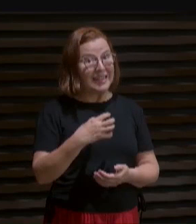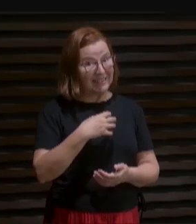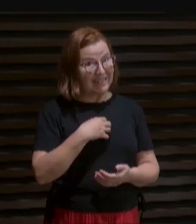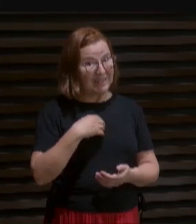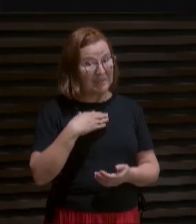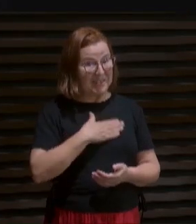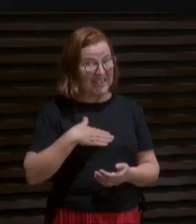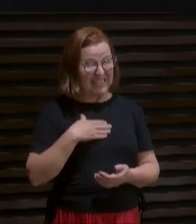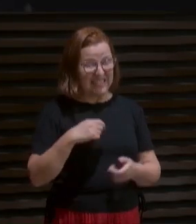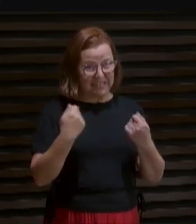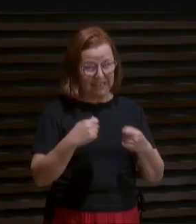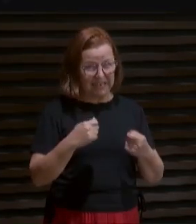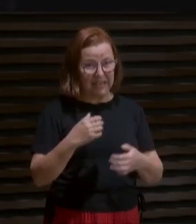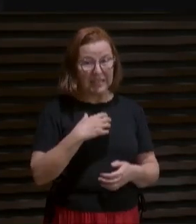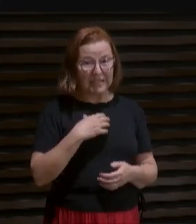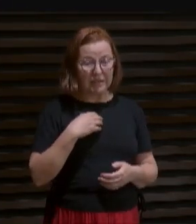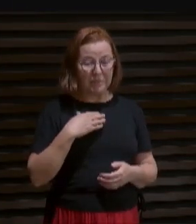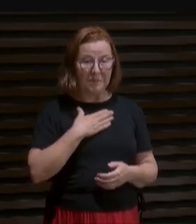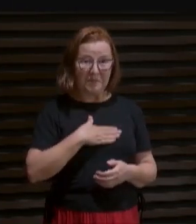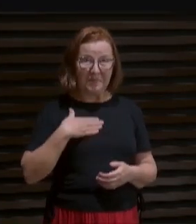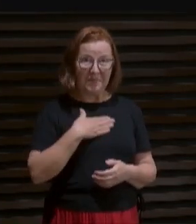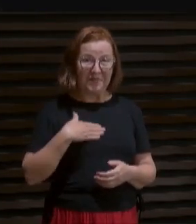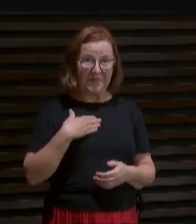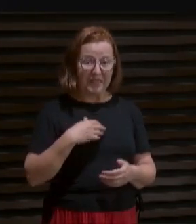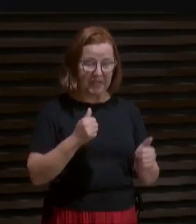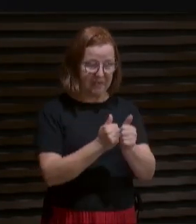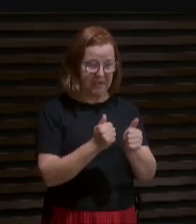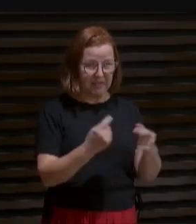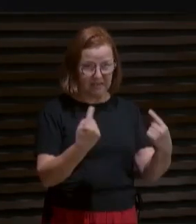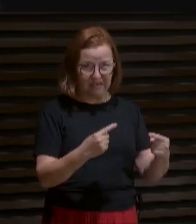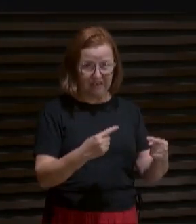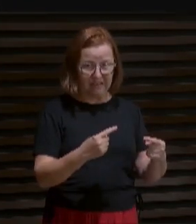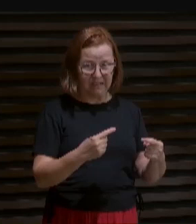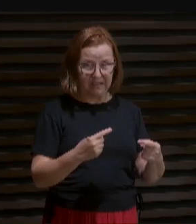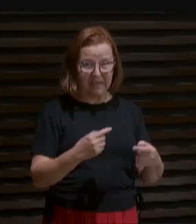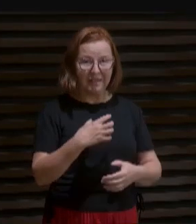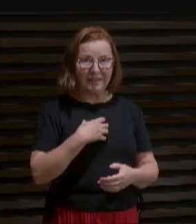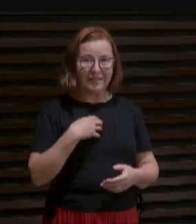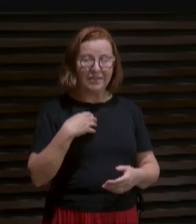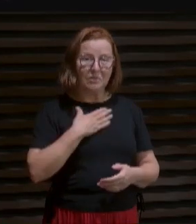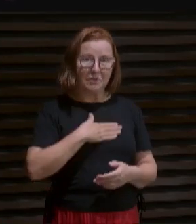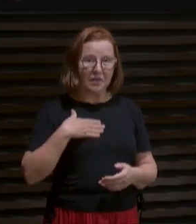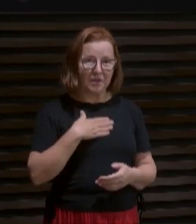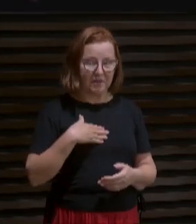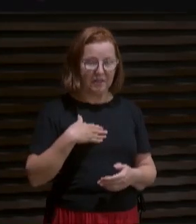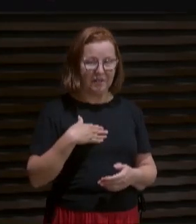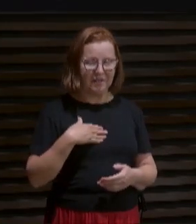sinto prazer nas perseguições, sinto prazer nas angústias, por amor de